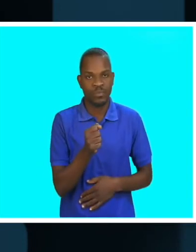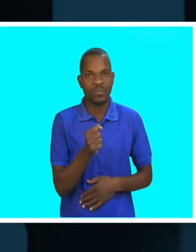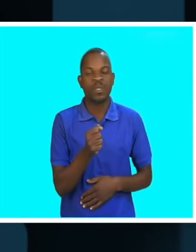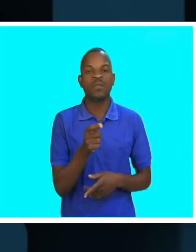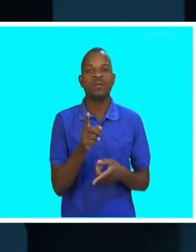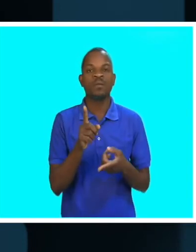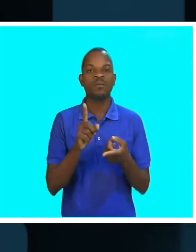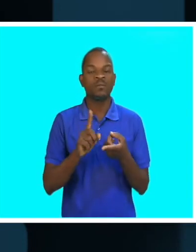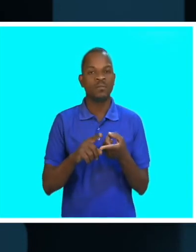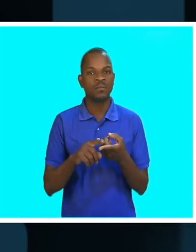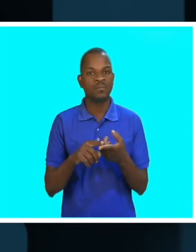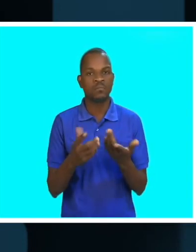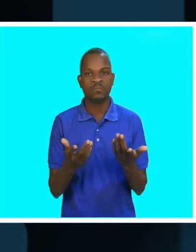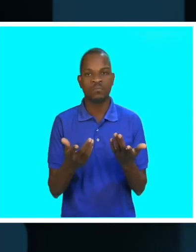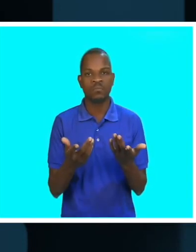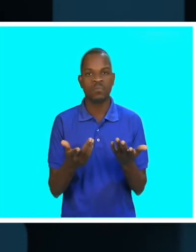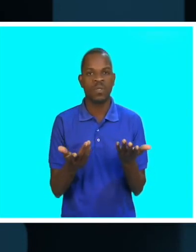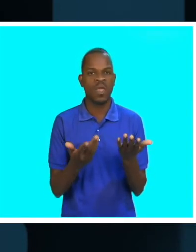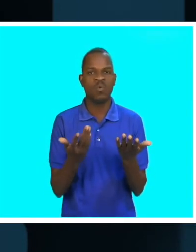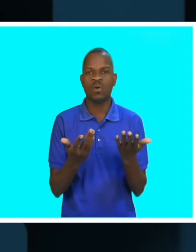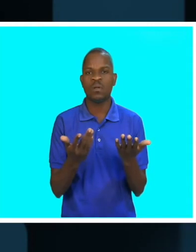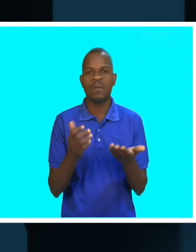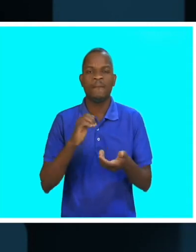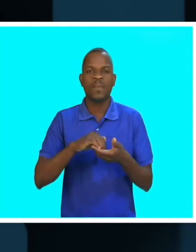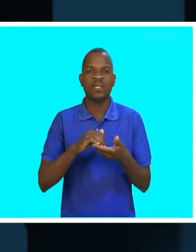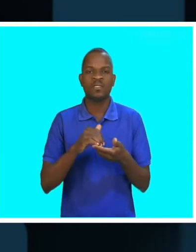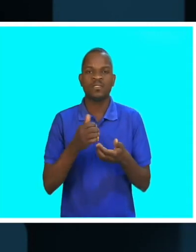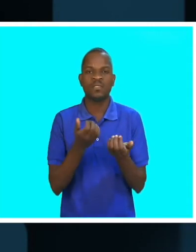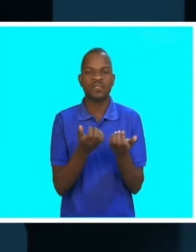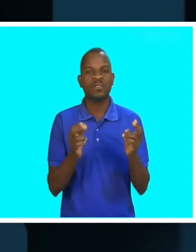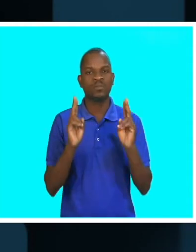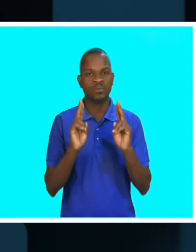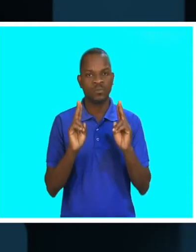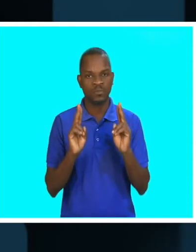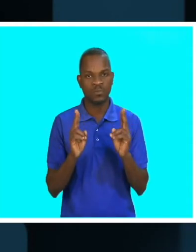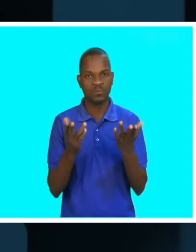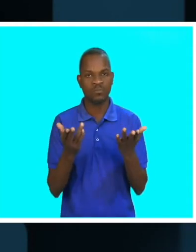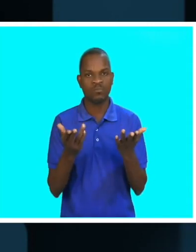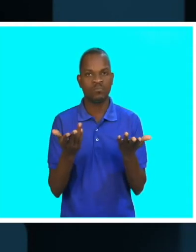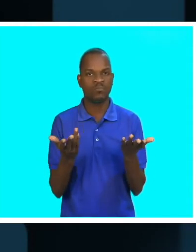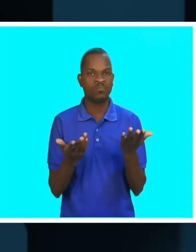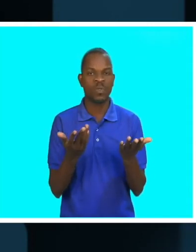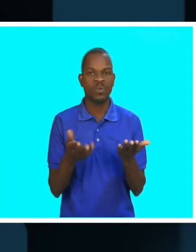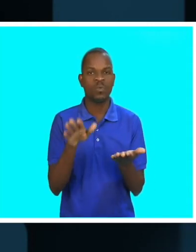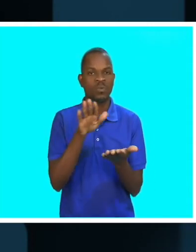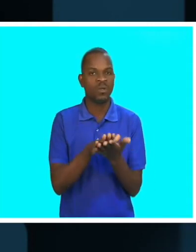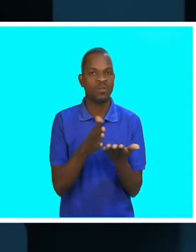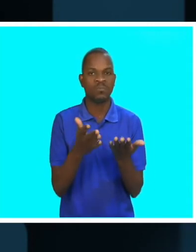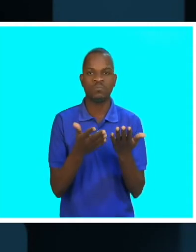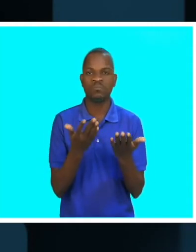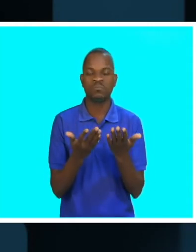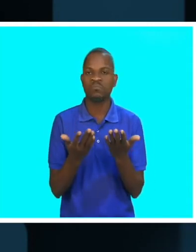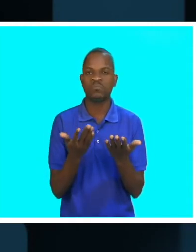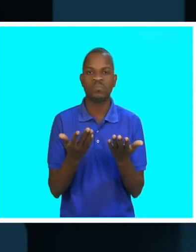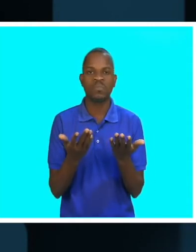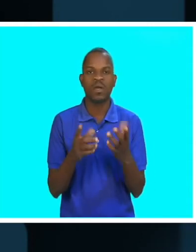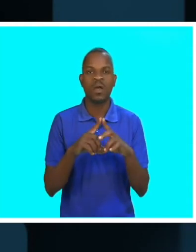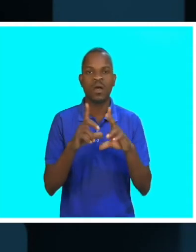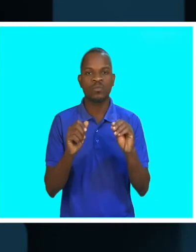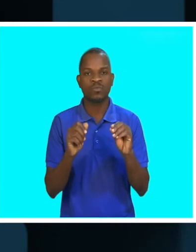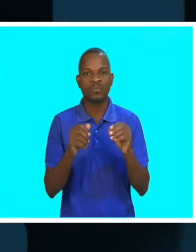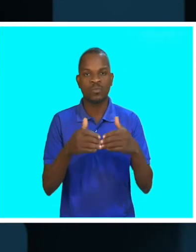incluí-las, não é? Tanto como se fossem crianças normais, não é? Tanto ao nível da